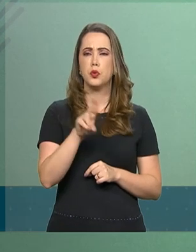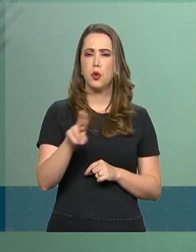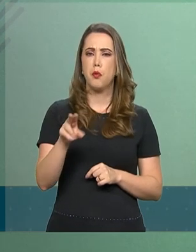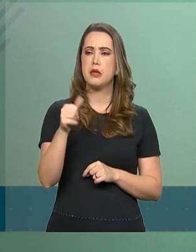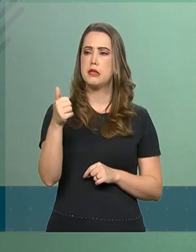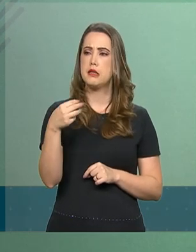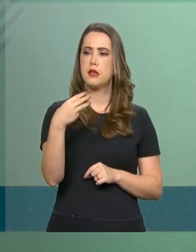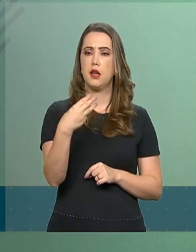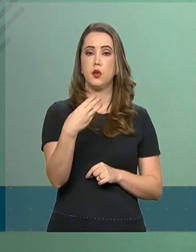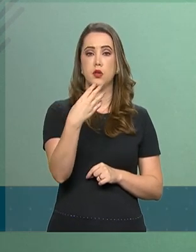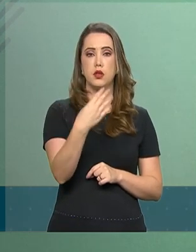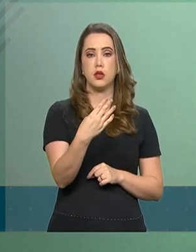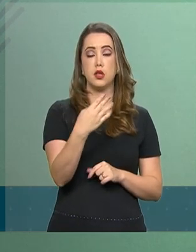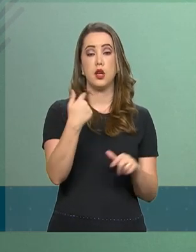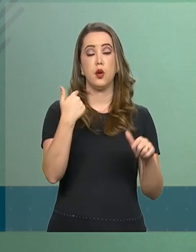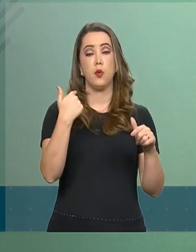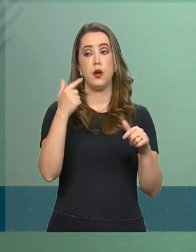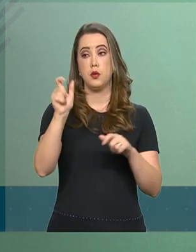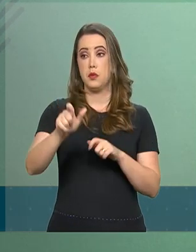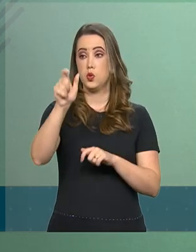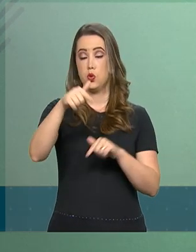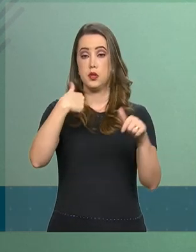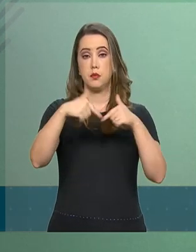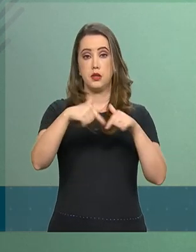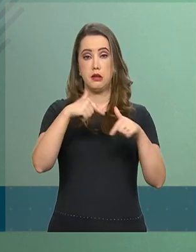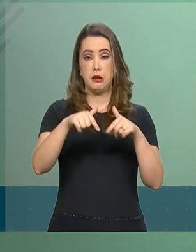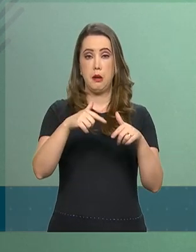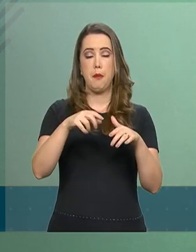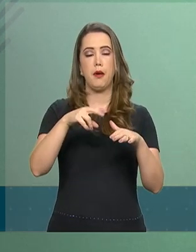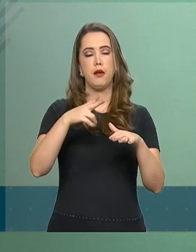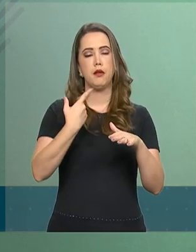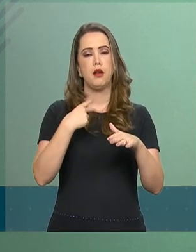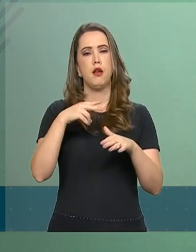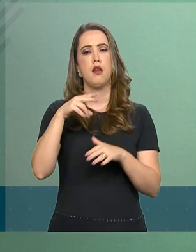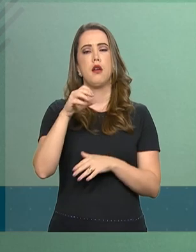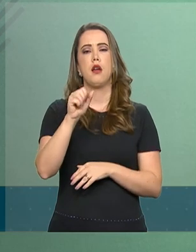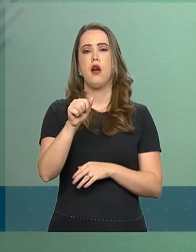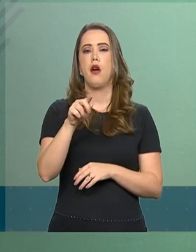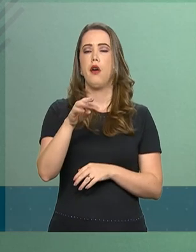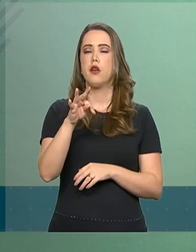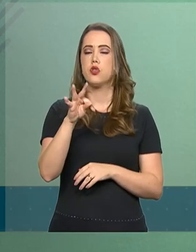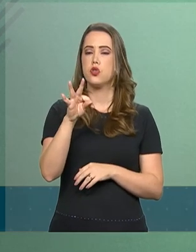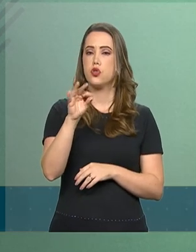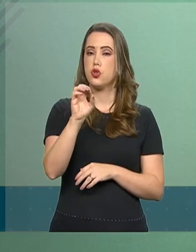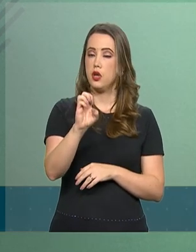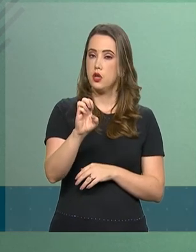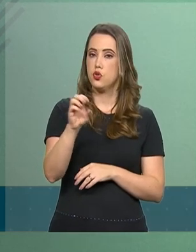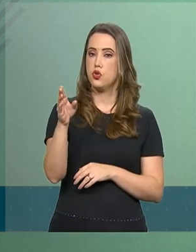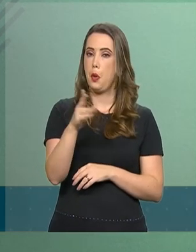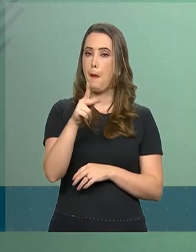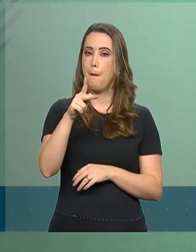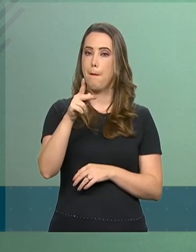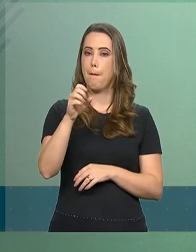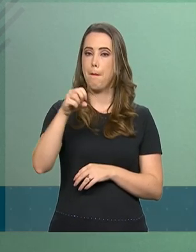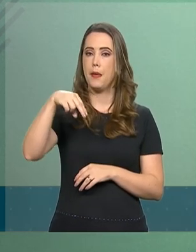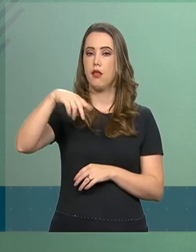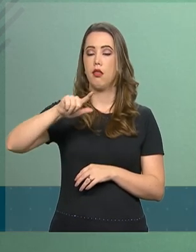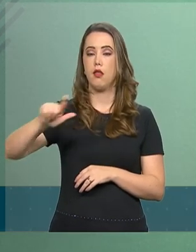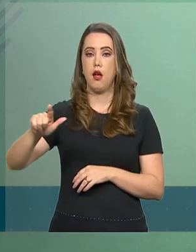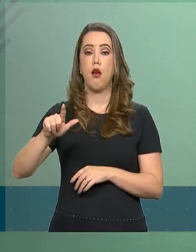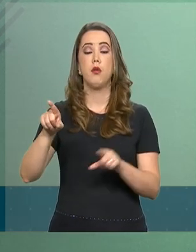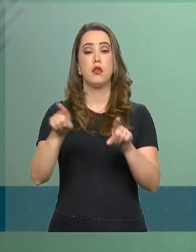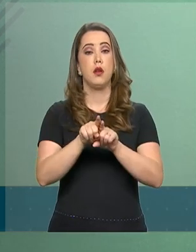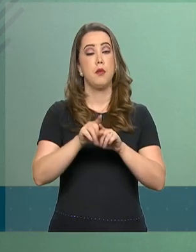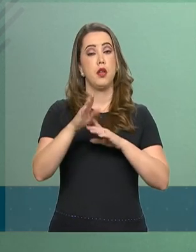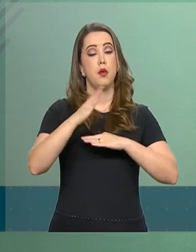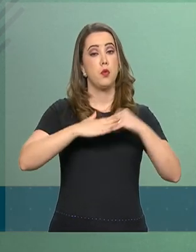de execução e especialistas em assistência a execução penal para